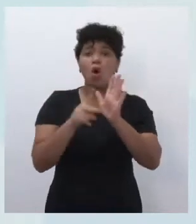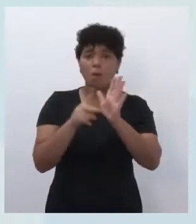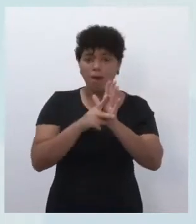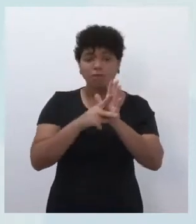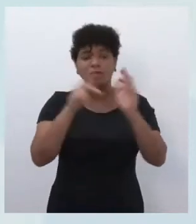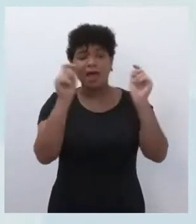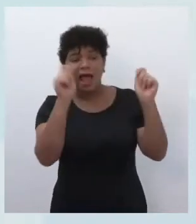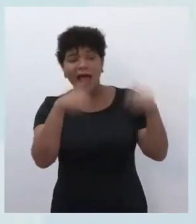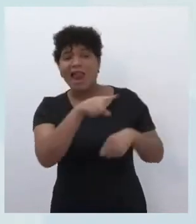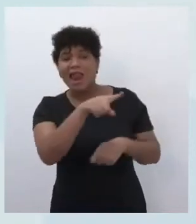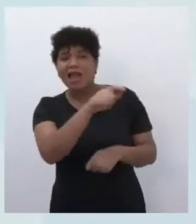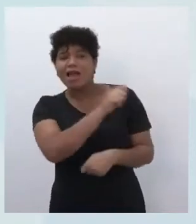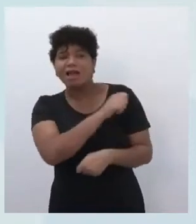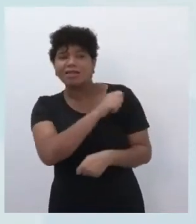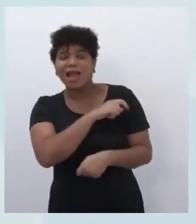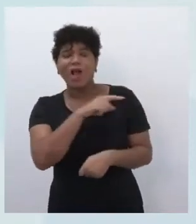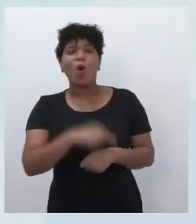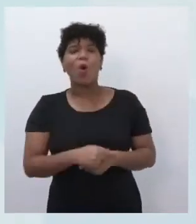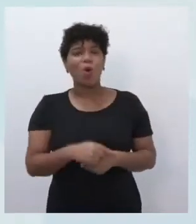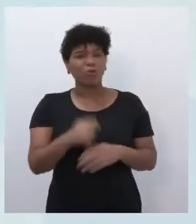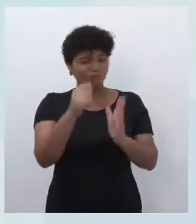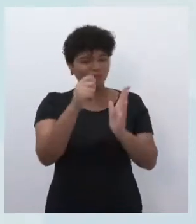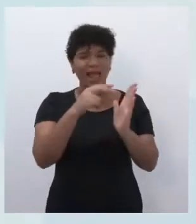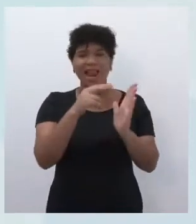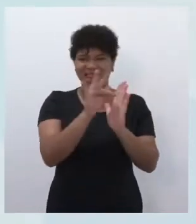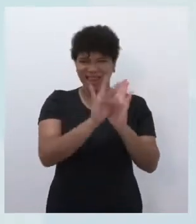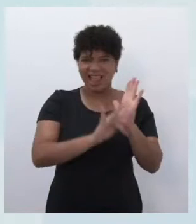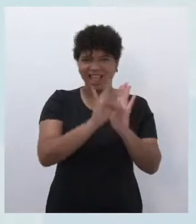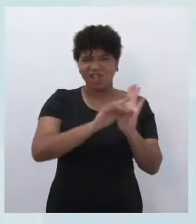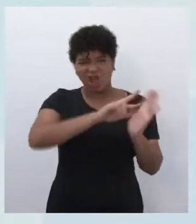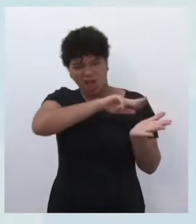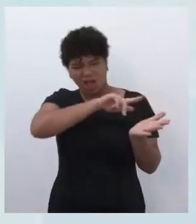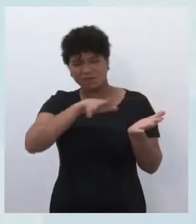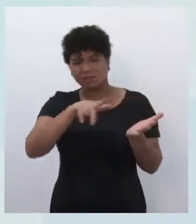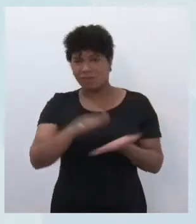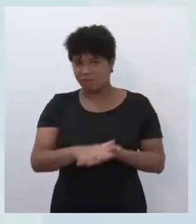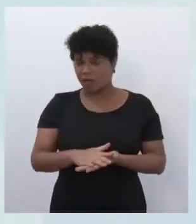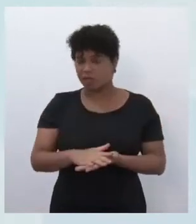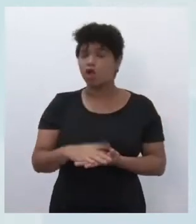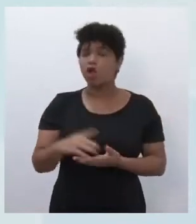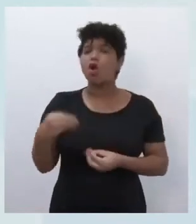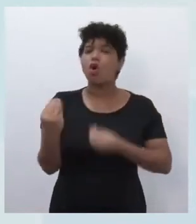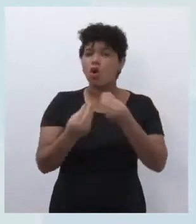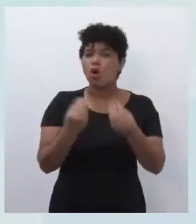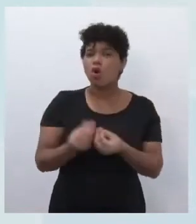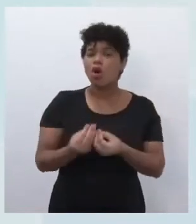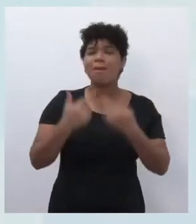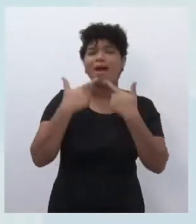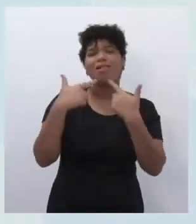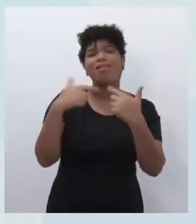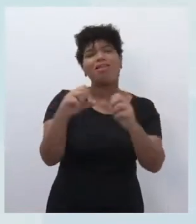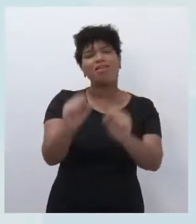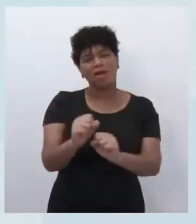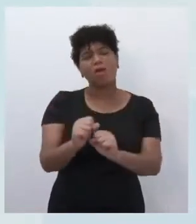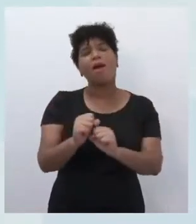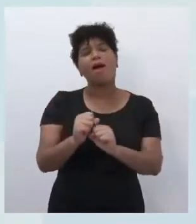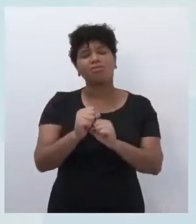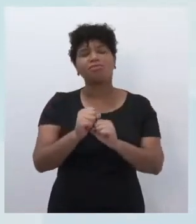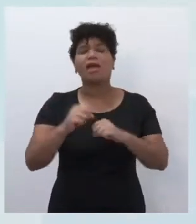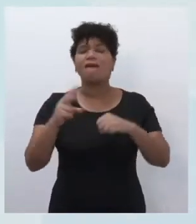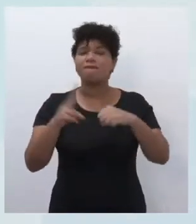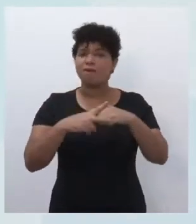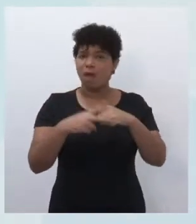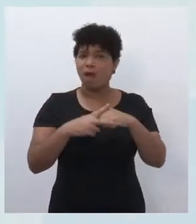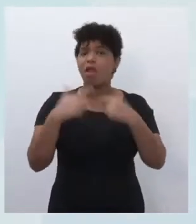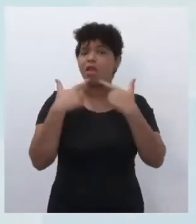habilitam também a produzirem textos que envolvem as linguagens verbal, a não verbal e a multimodal, presentes nos